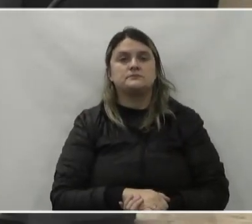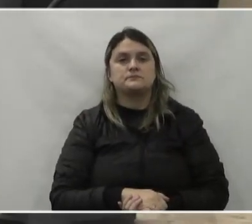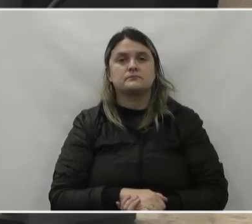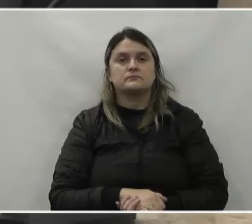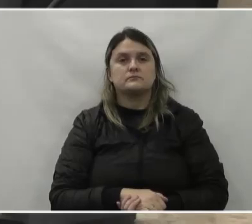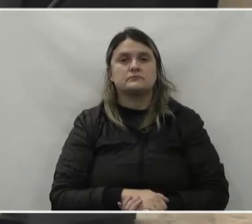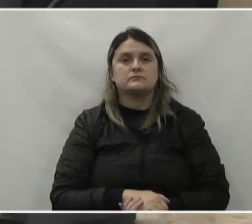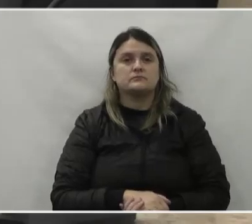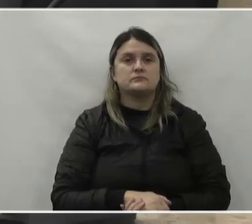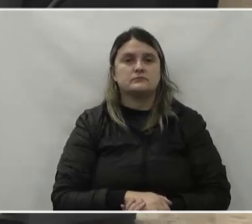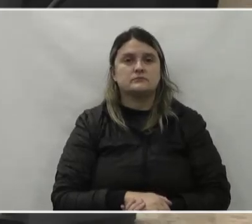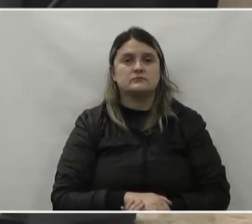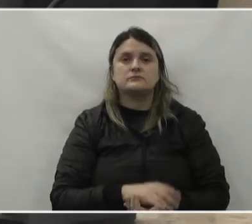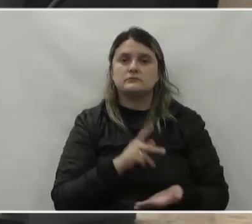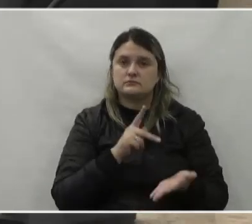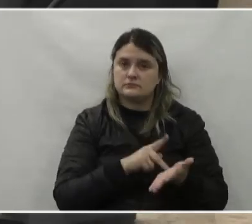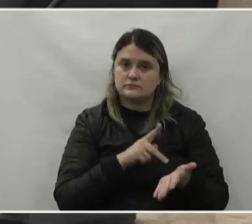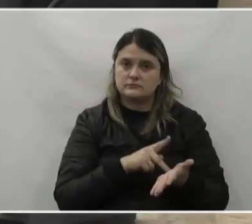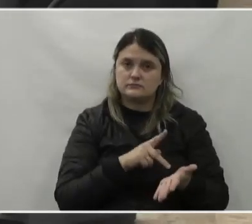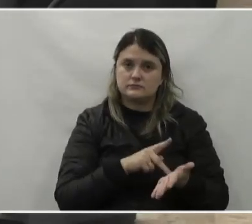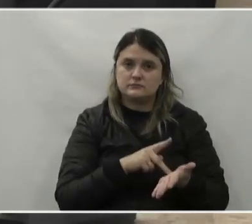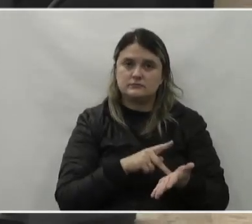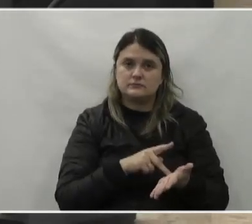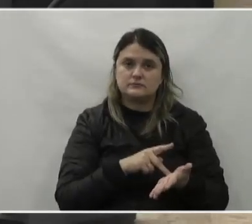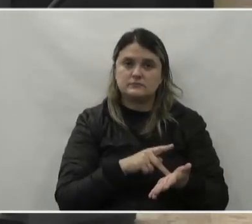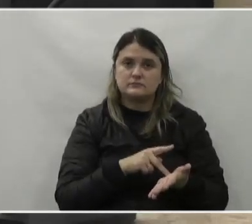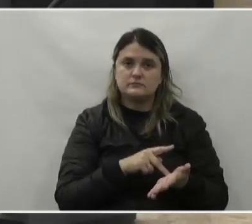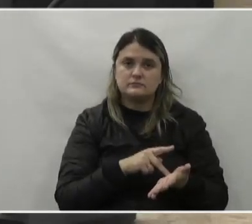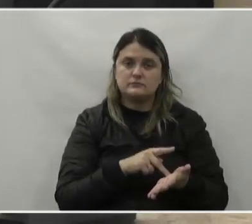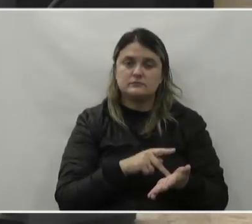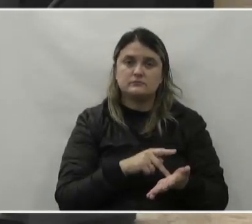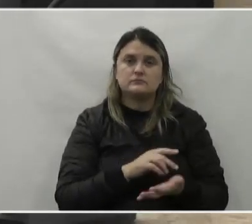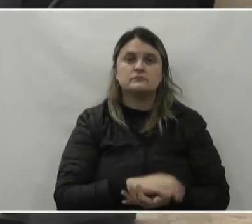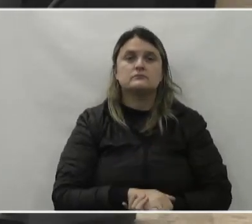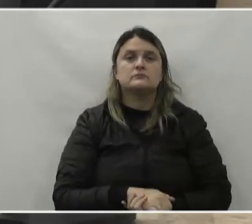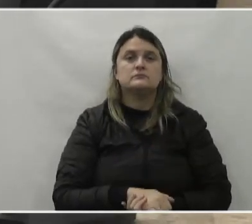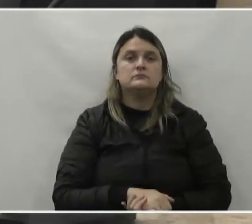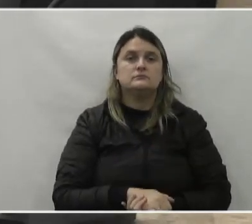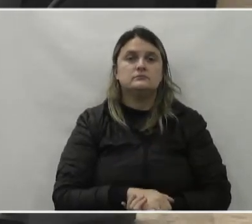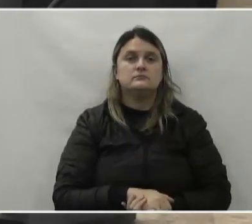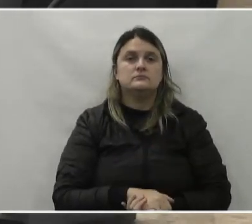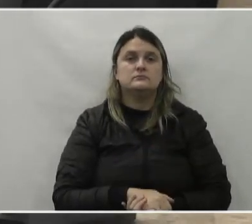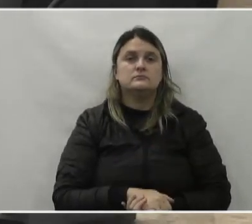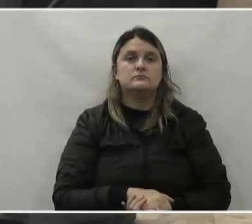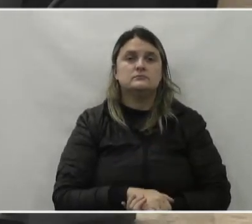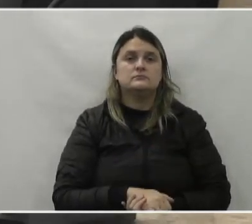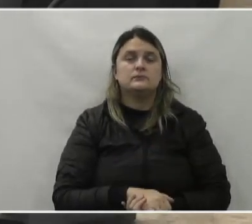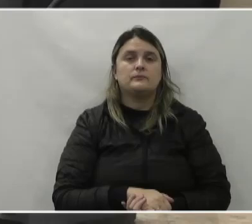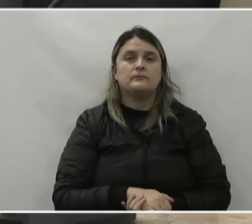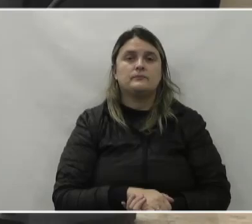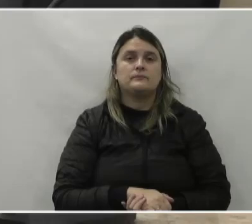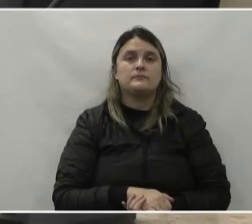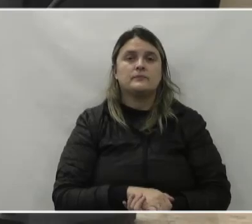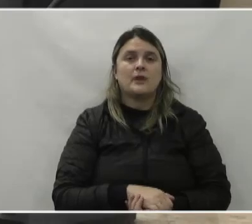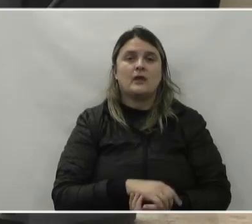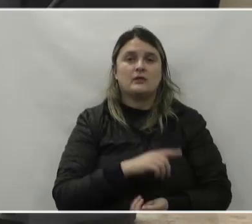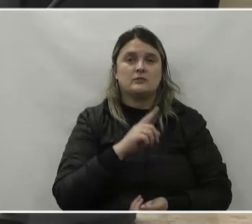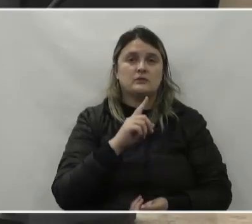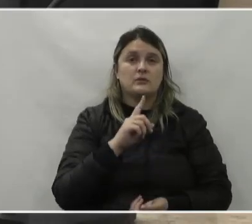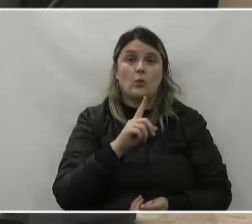Então, realmente, não é o discurso bonito da rede